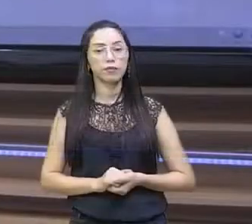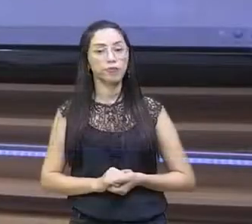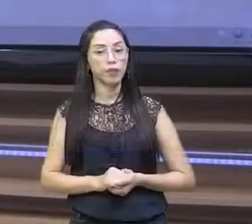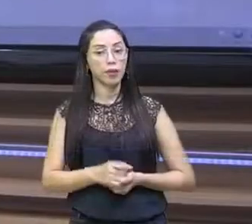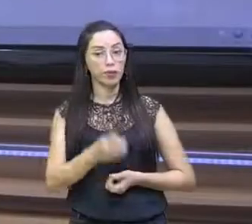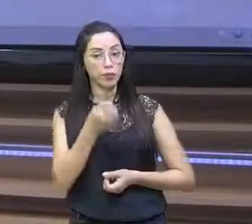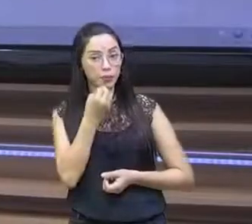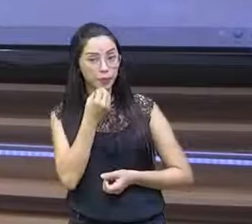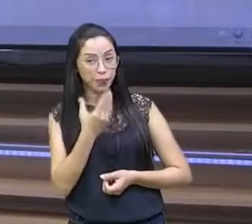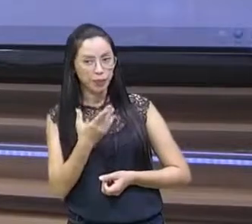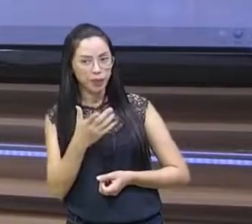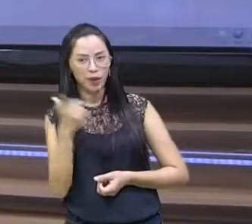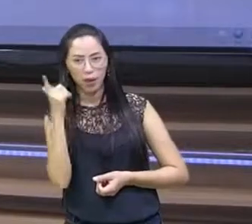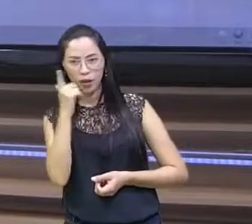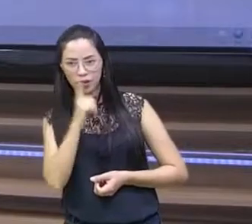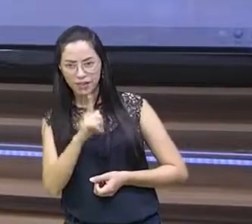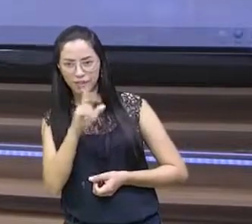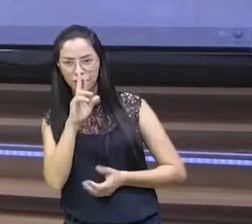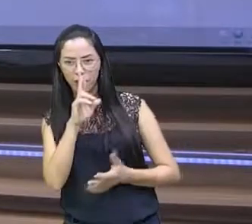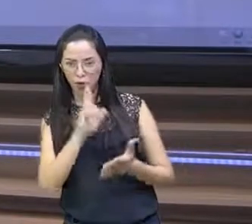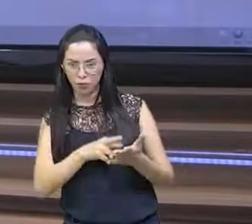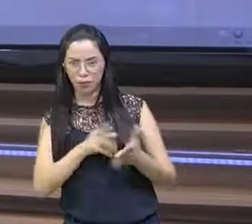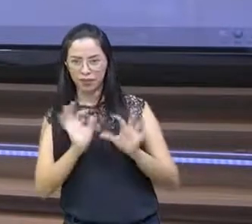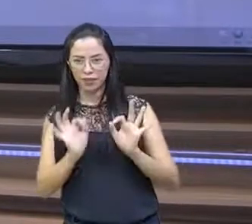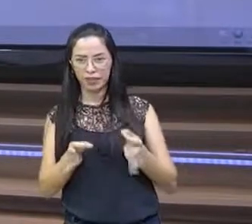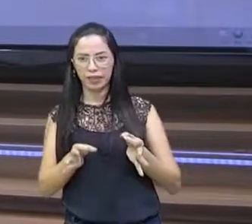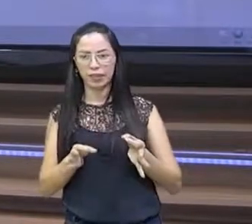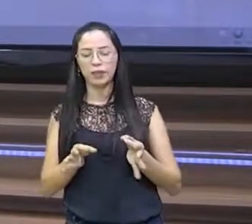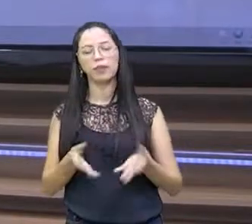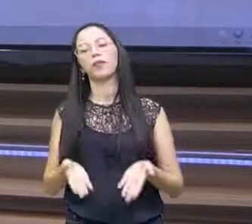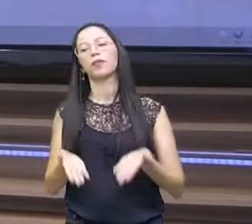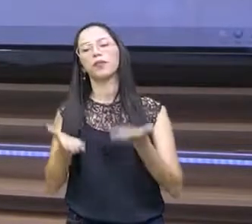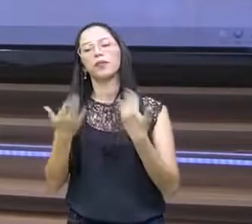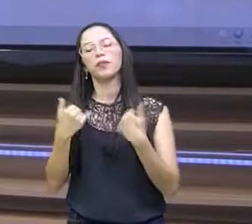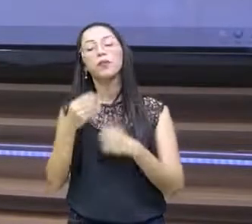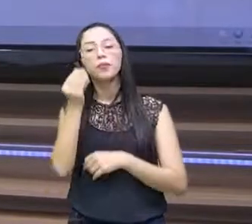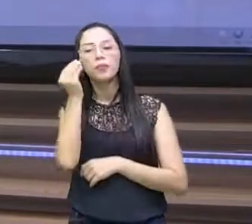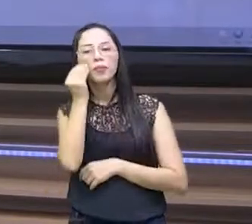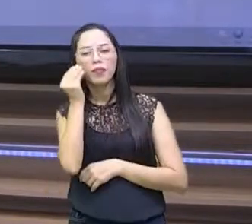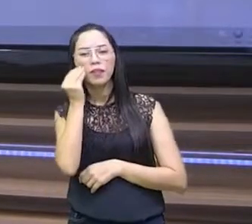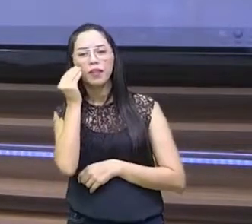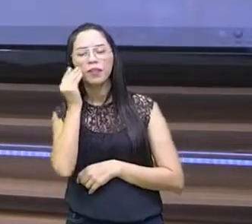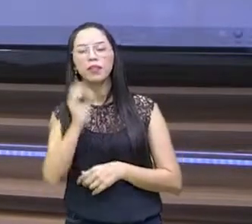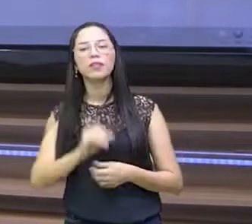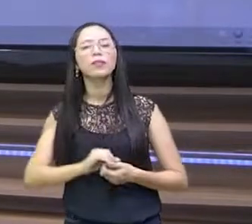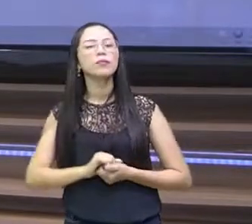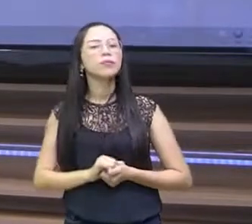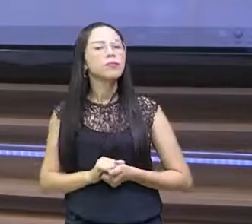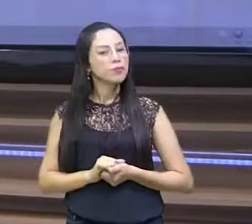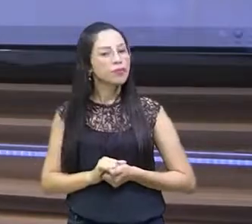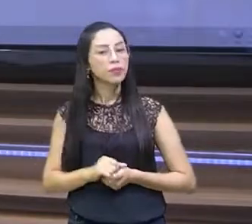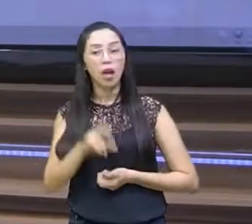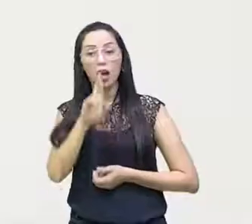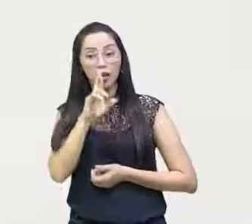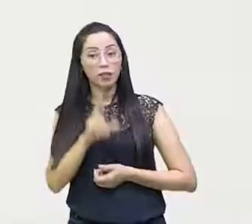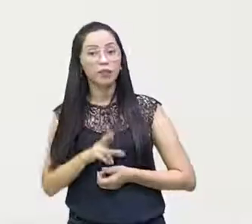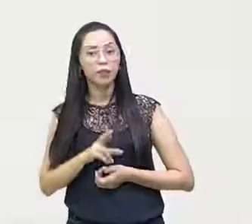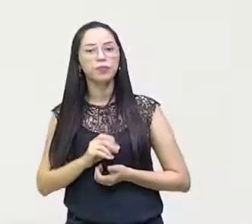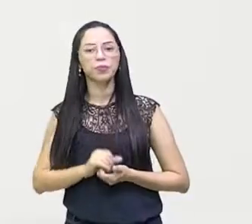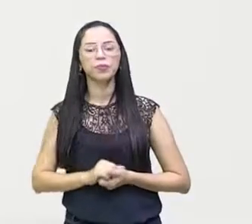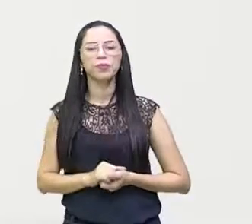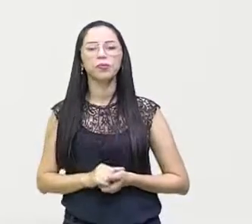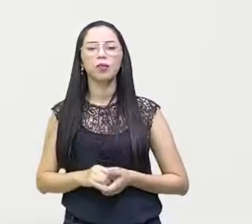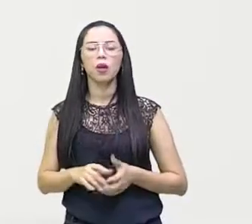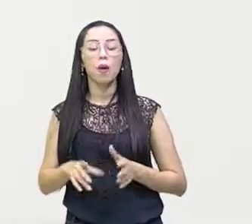Muito bem. E aí, vocês conseguiram resolver tudo certinho? Então, vamos lá, vamos verificar a resolução. Número